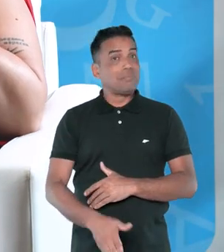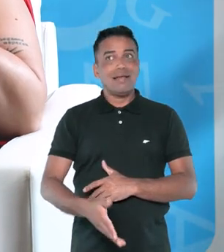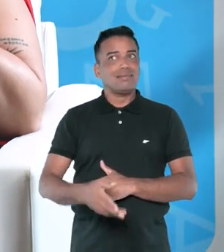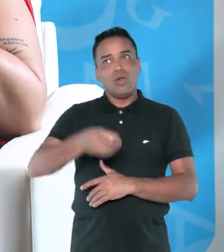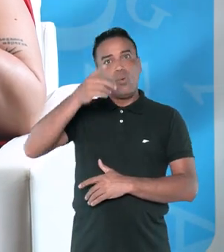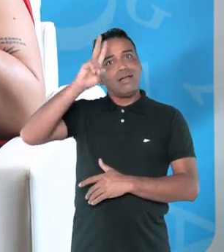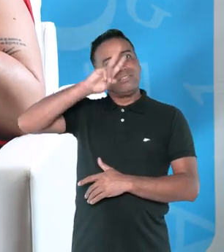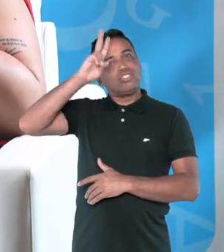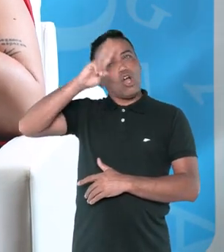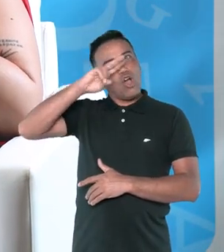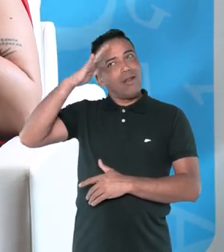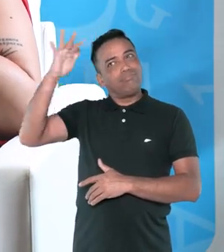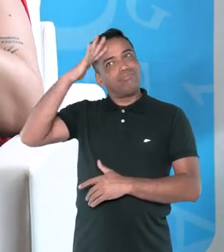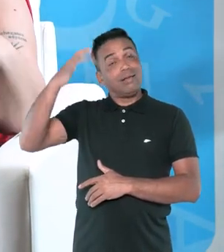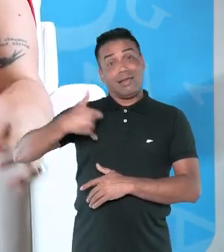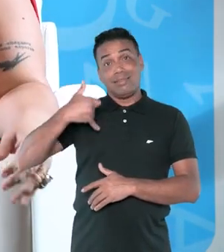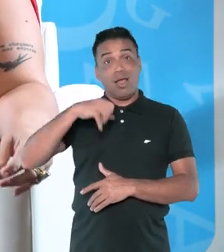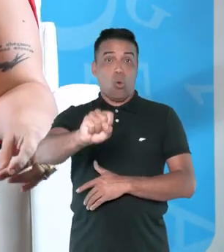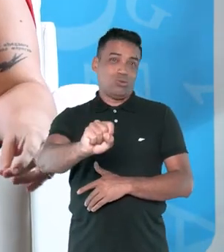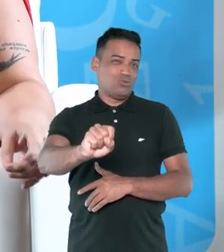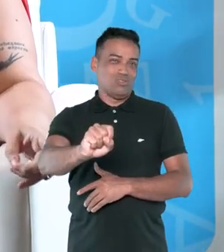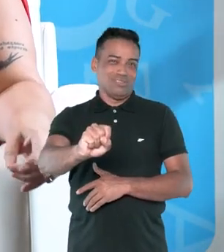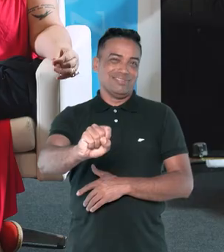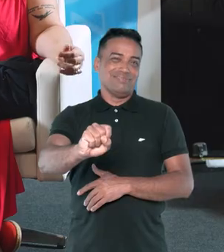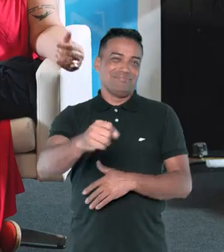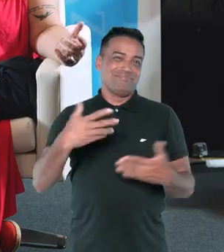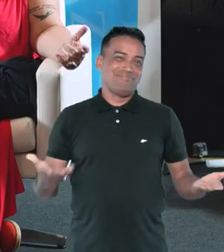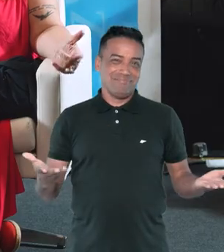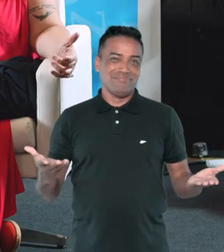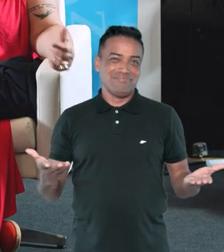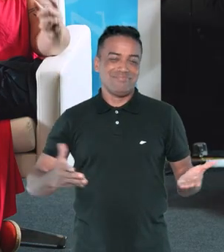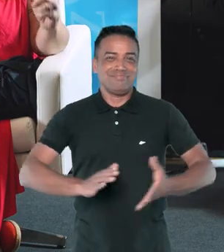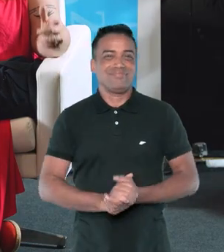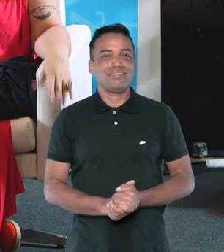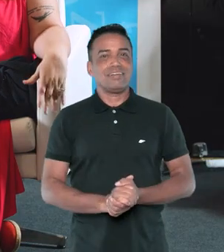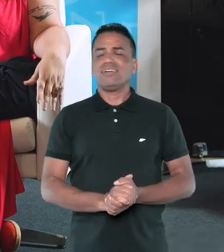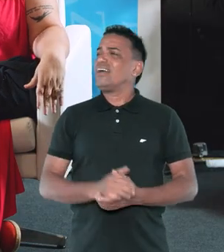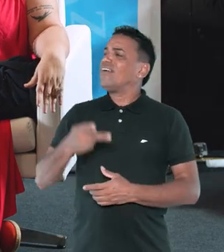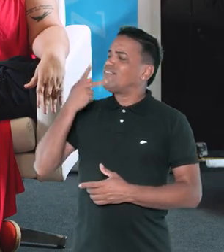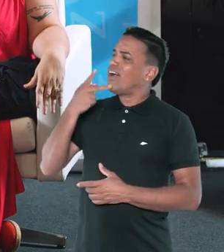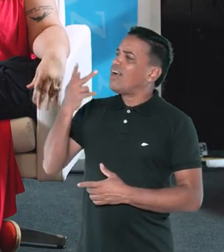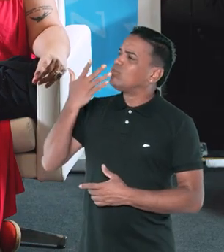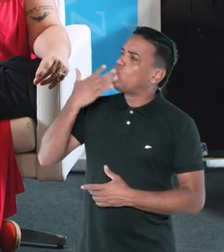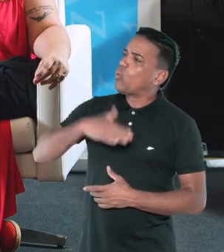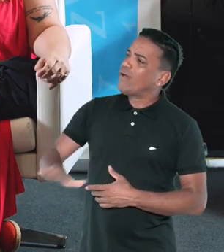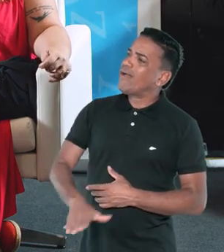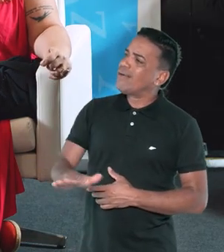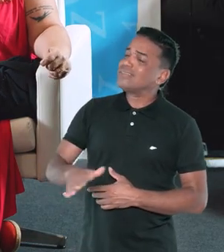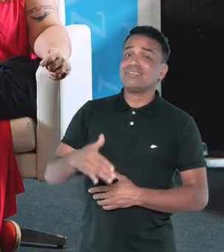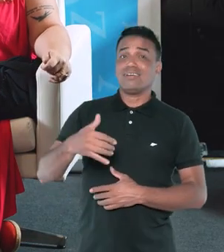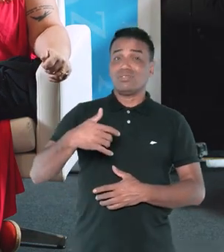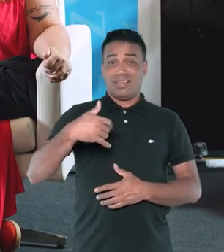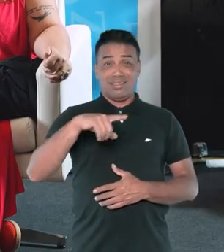fantasiosa, compatível com uma criança de 8 anos, com traços de certa... Falando de criança, você tem quase 70